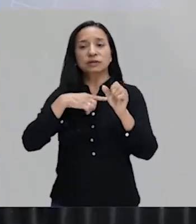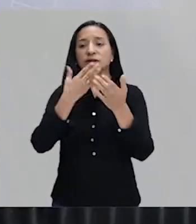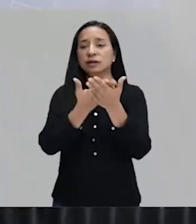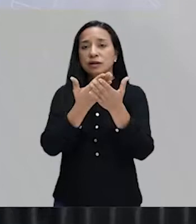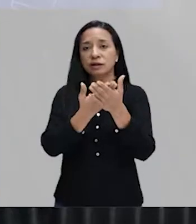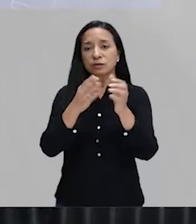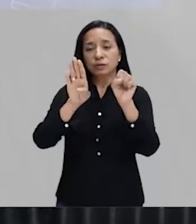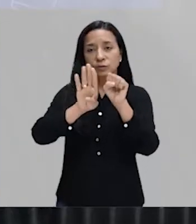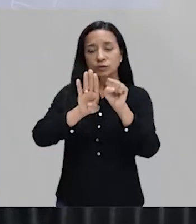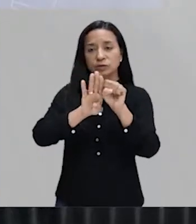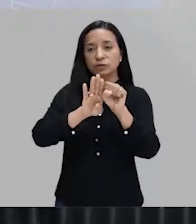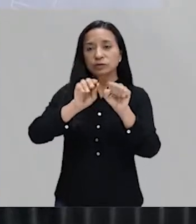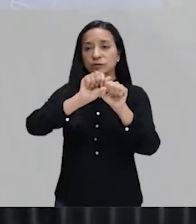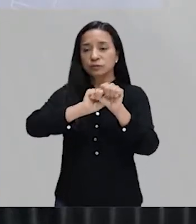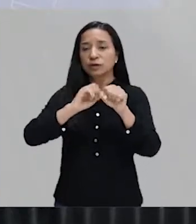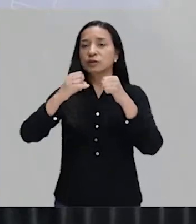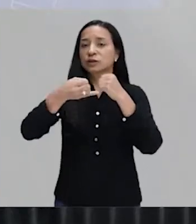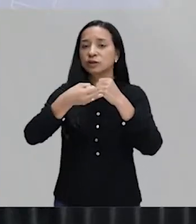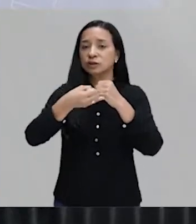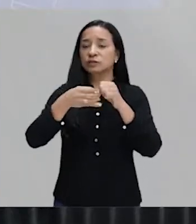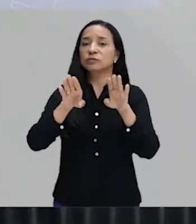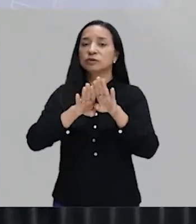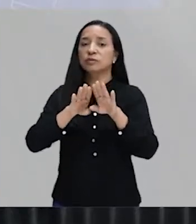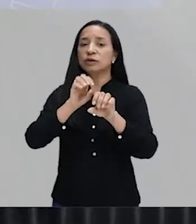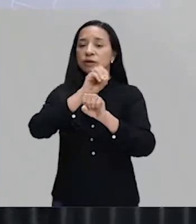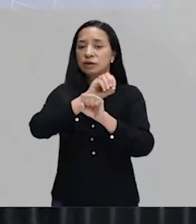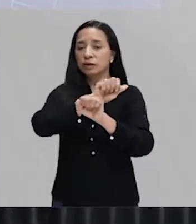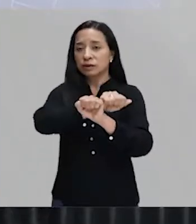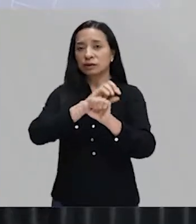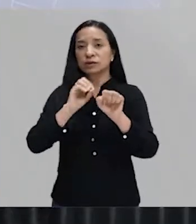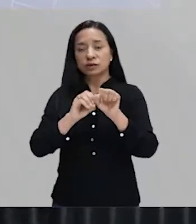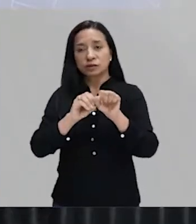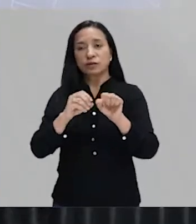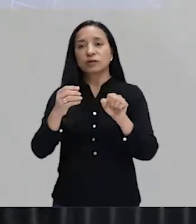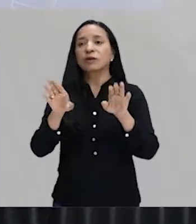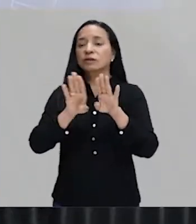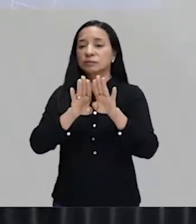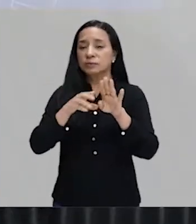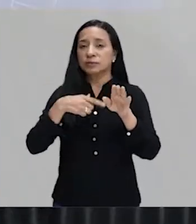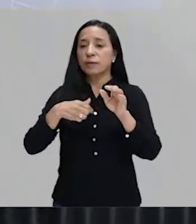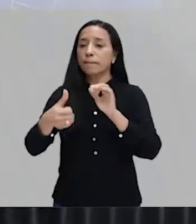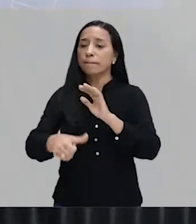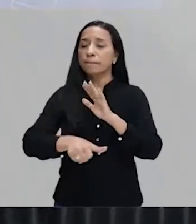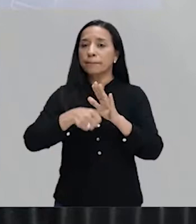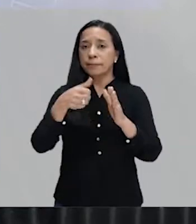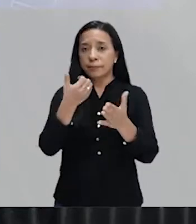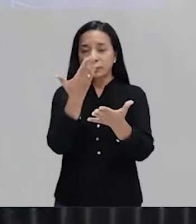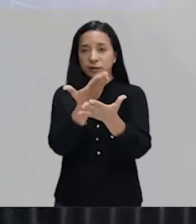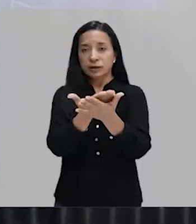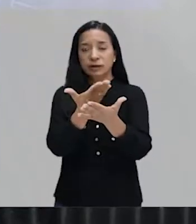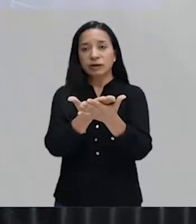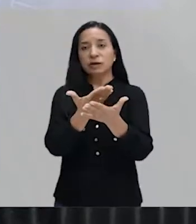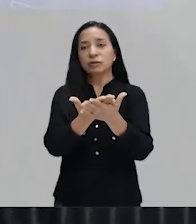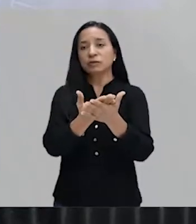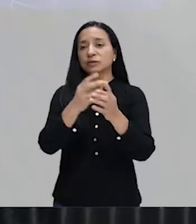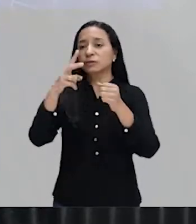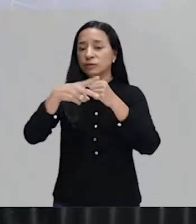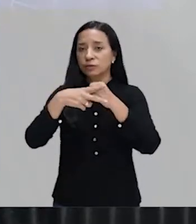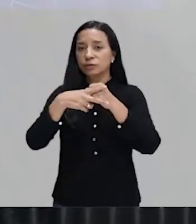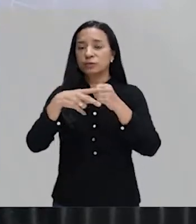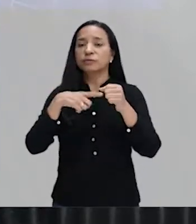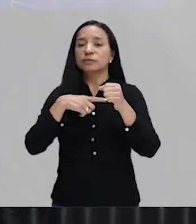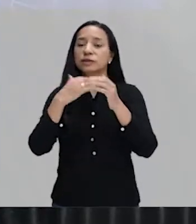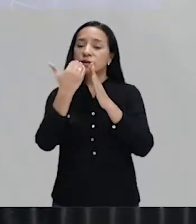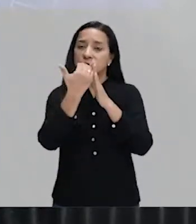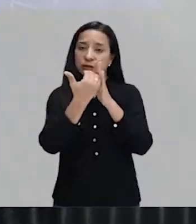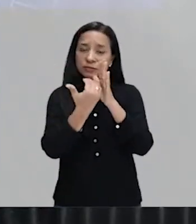o adjetivo, sobre o artigo. E nós temos uma primeira aula sobre pronome, que traz toda essa classificação, todo